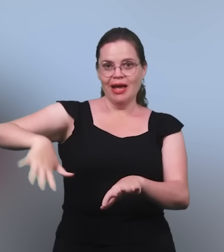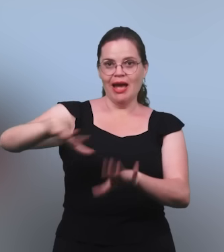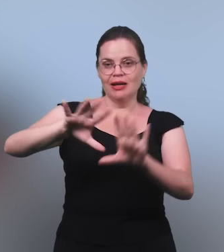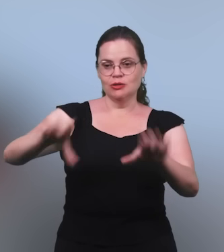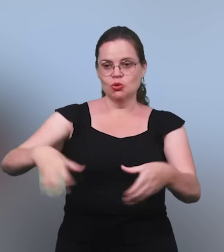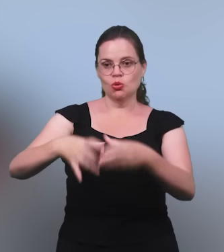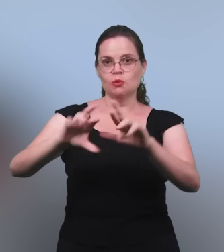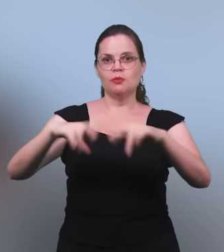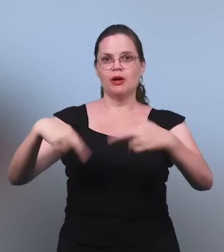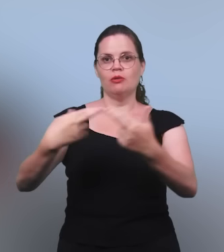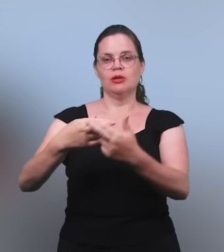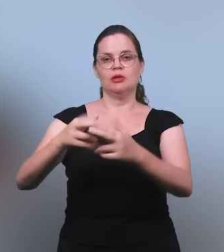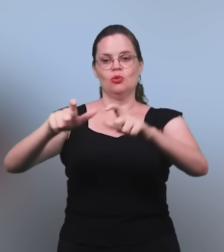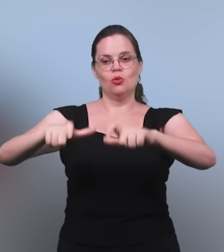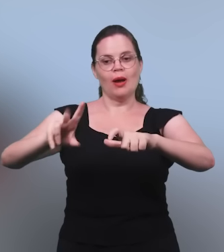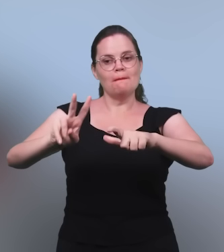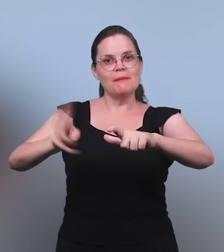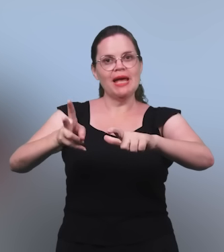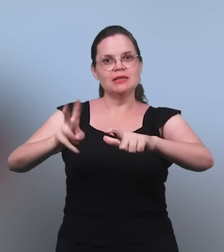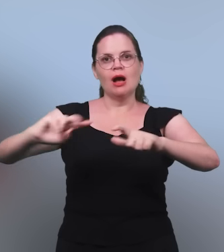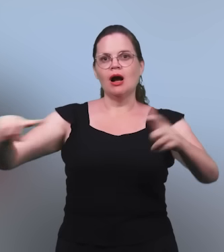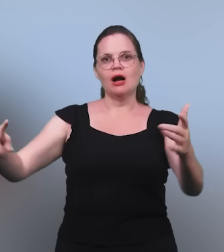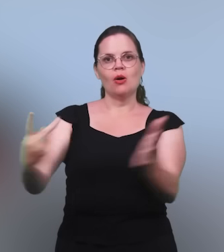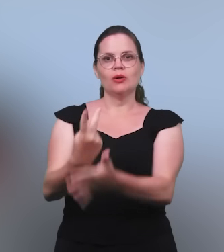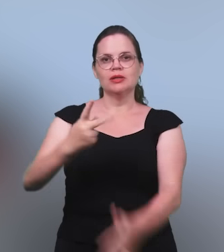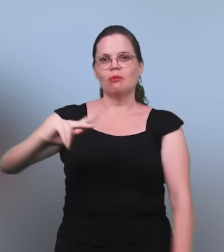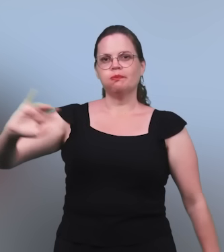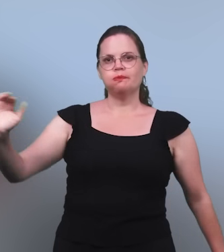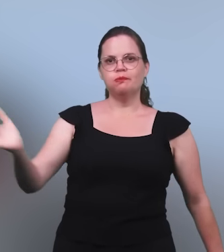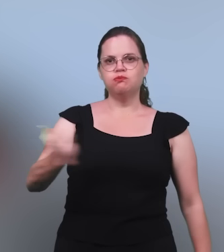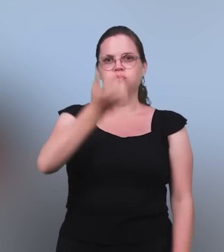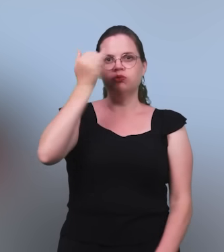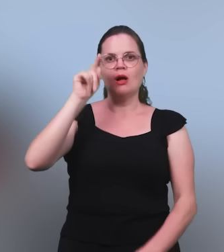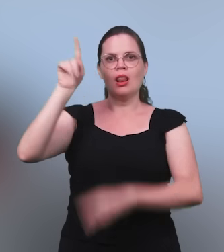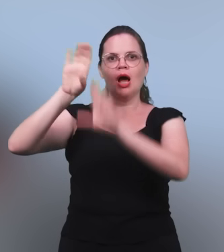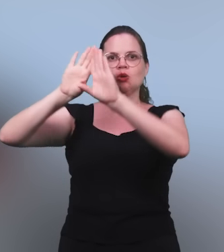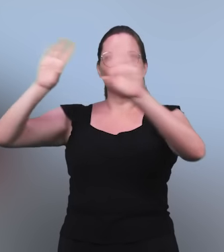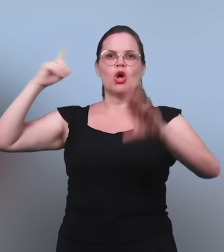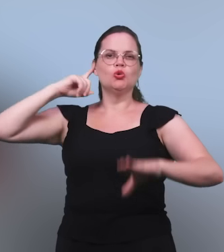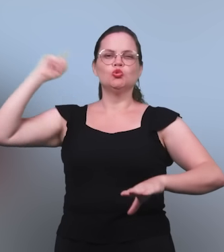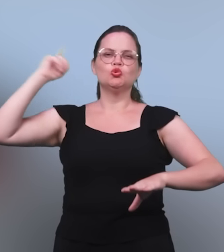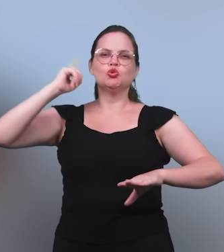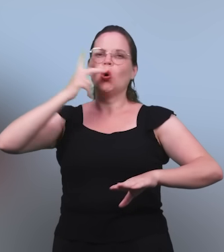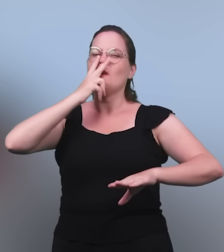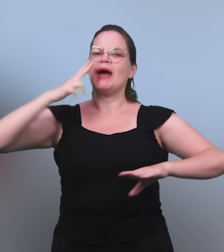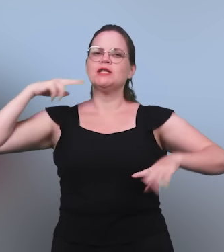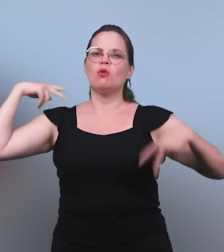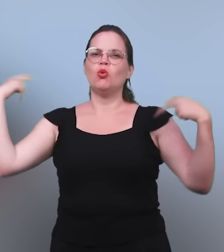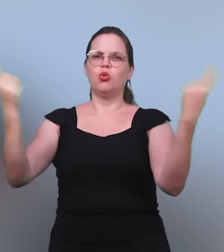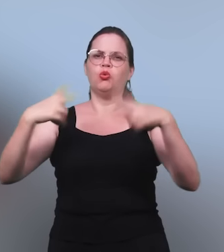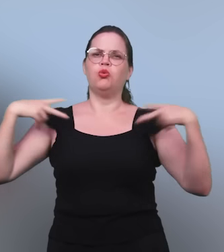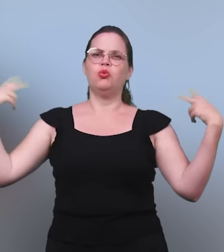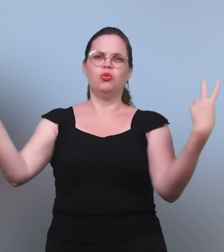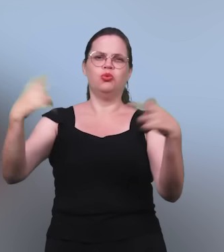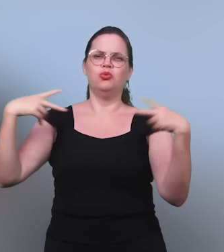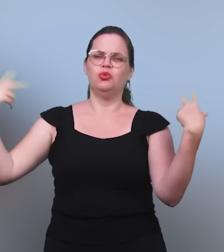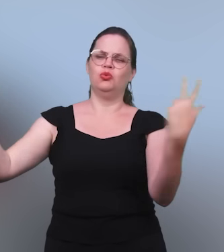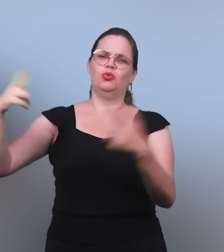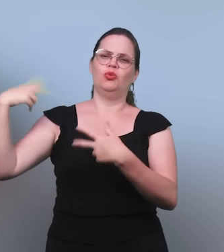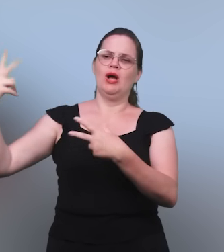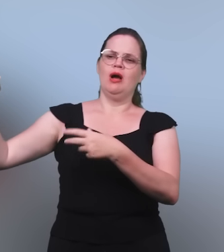E o versículo 2 diz assim: e de repente veio do céu um som como de um vento veemente e impetuoso,